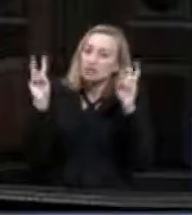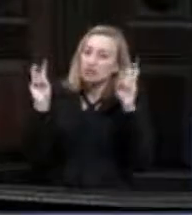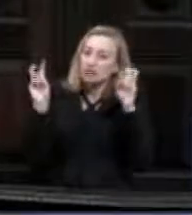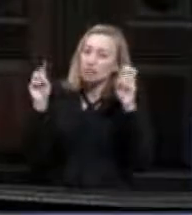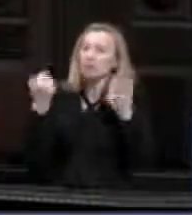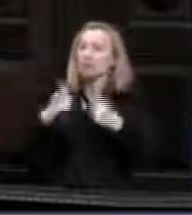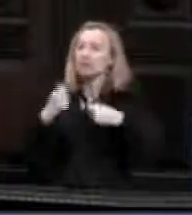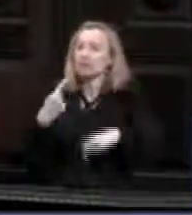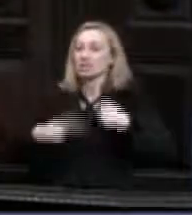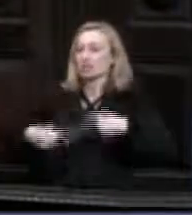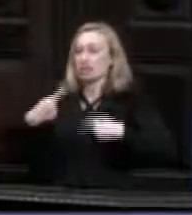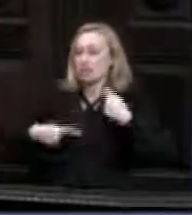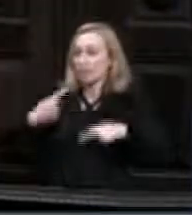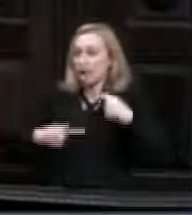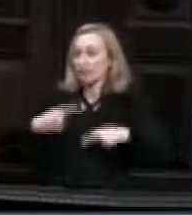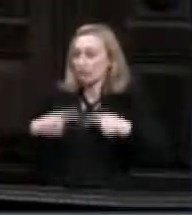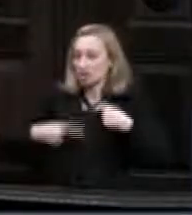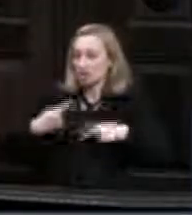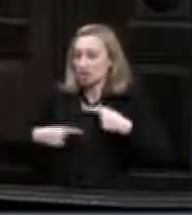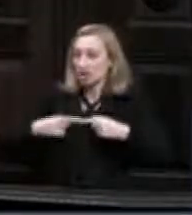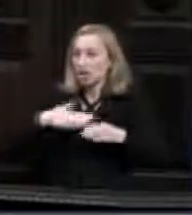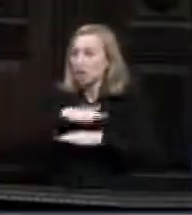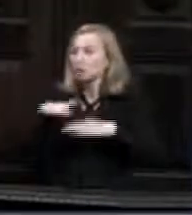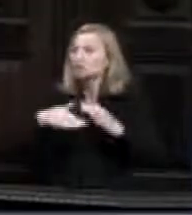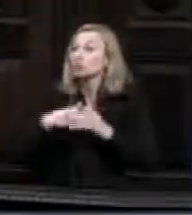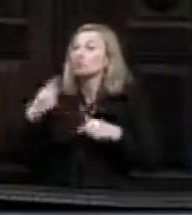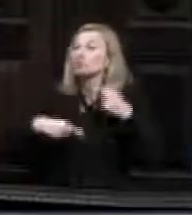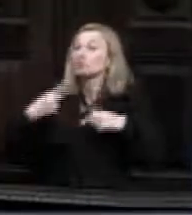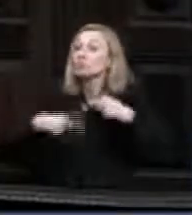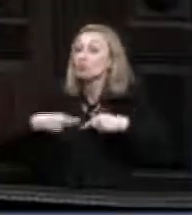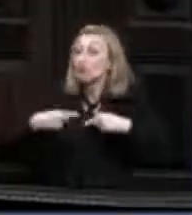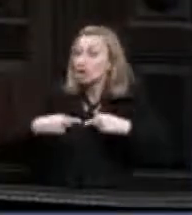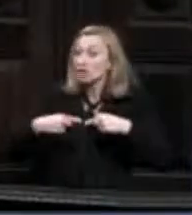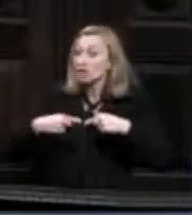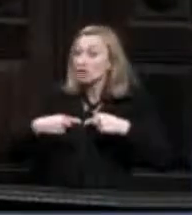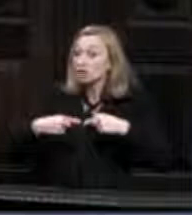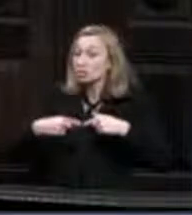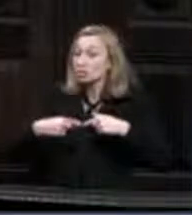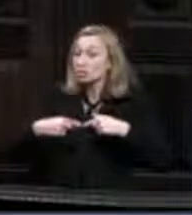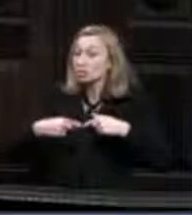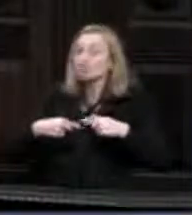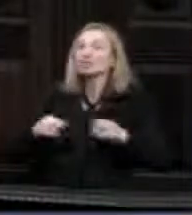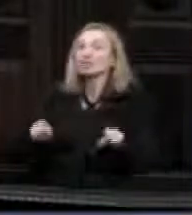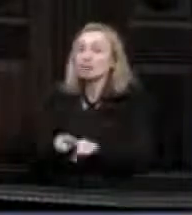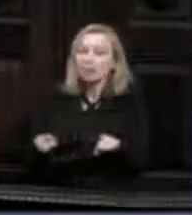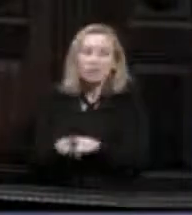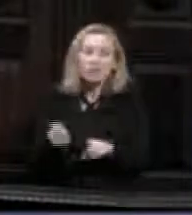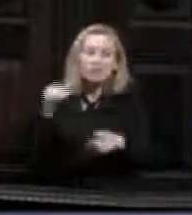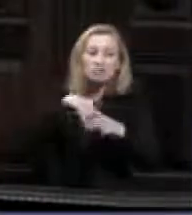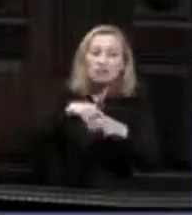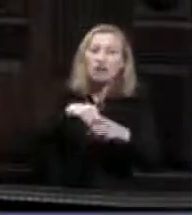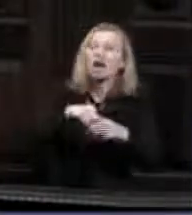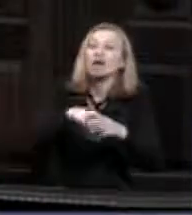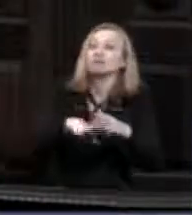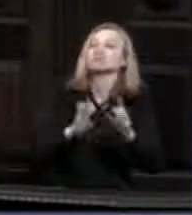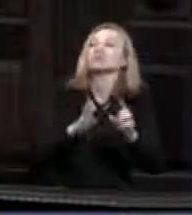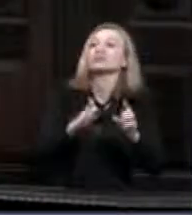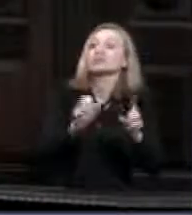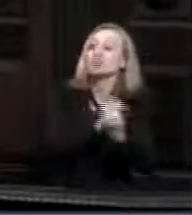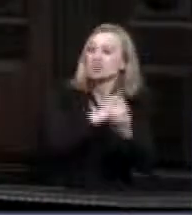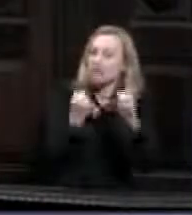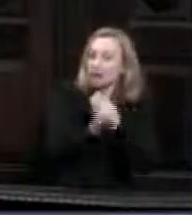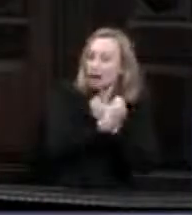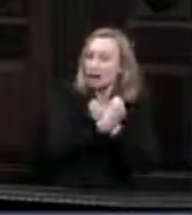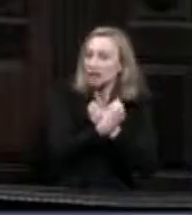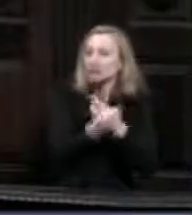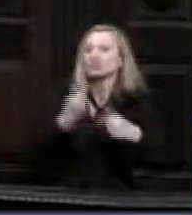debate eleitoral, tem que ser discutido com a sociedade e deve essa ser uma prerrogativa do próximo governador do Estado